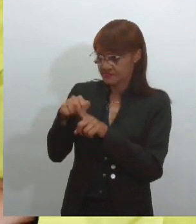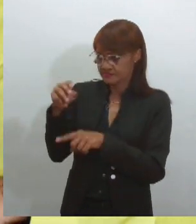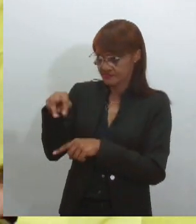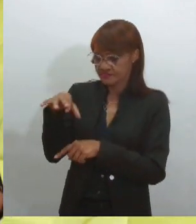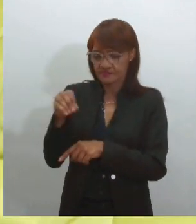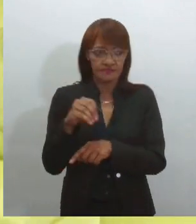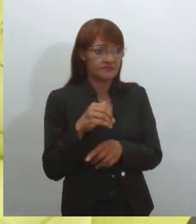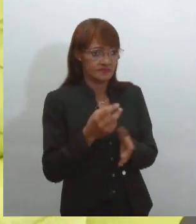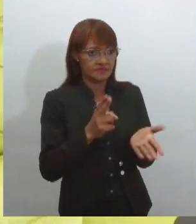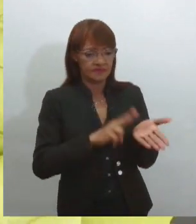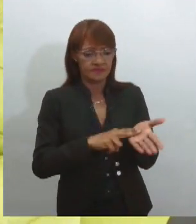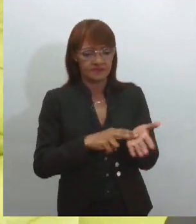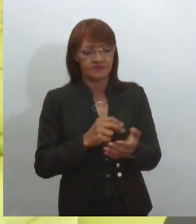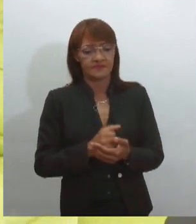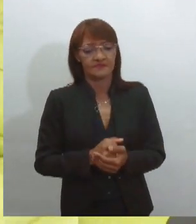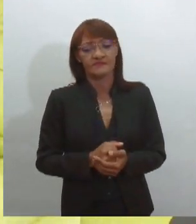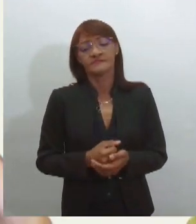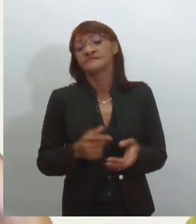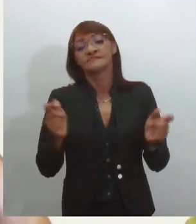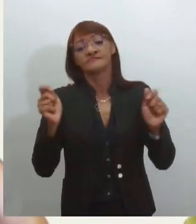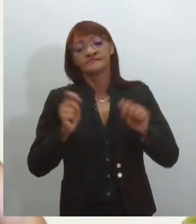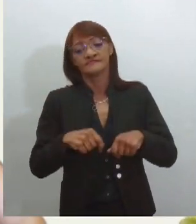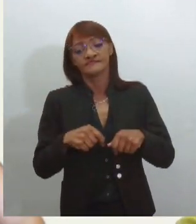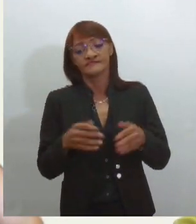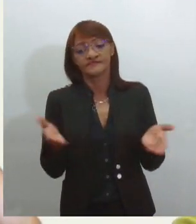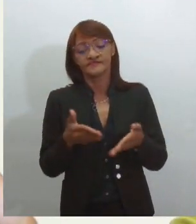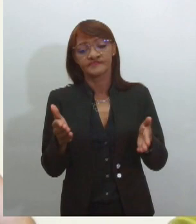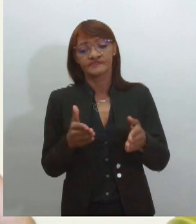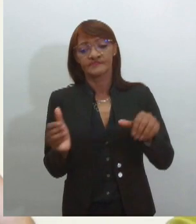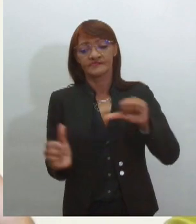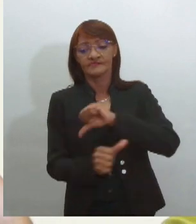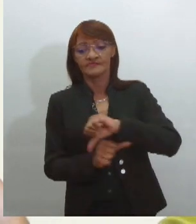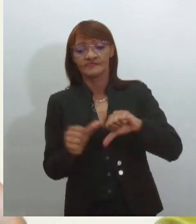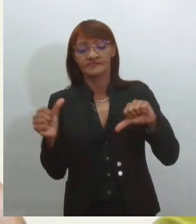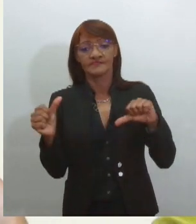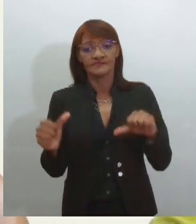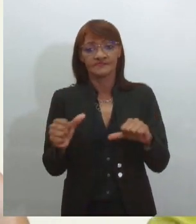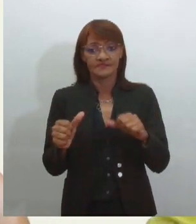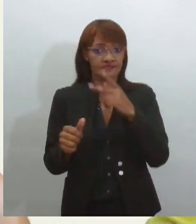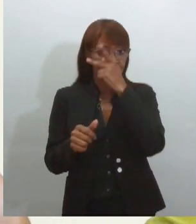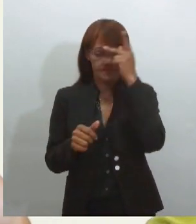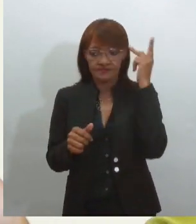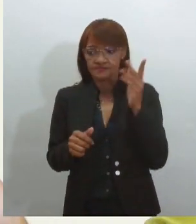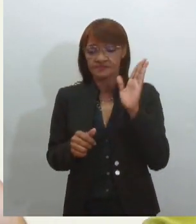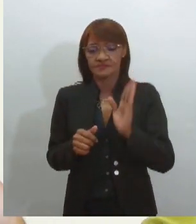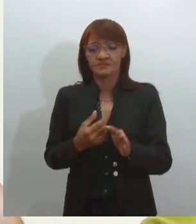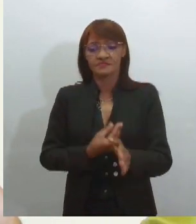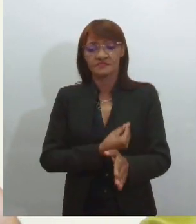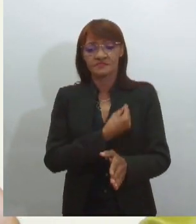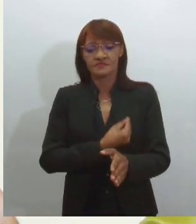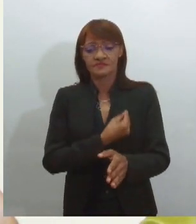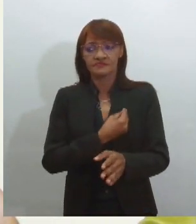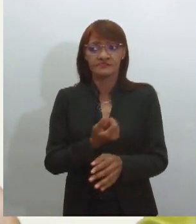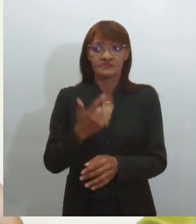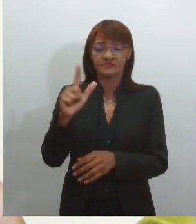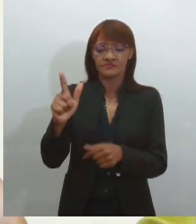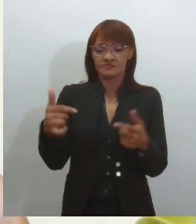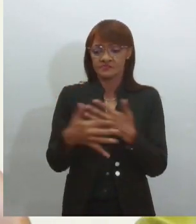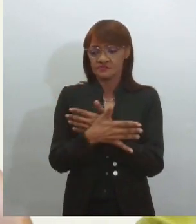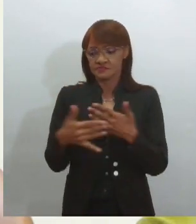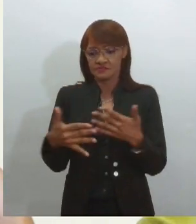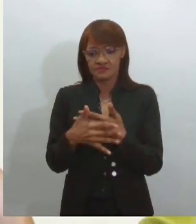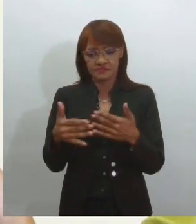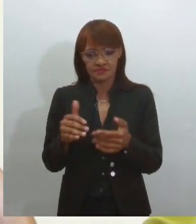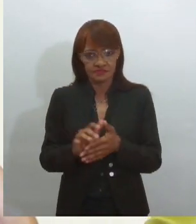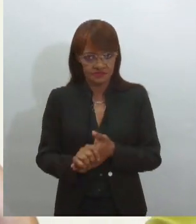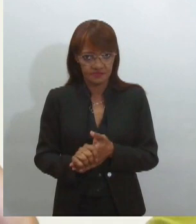nós temos aí a possibilidade da transferência é para aquele eleitor que já está morando em outro localidade que não aquele onde tinha o